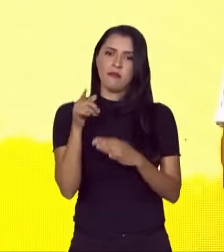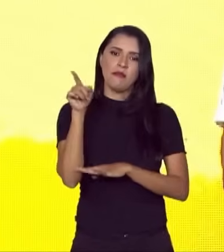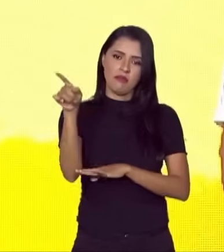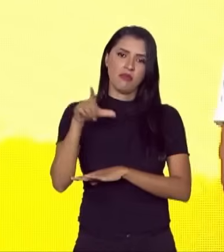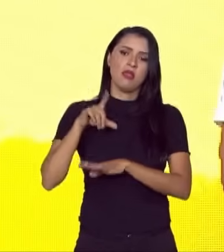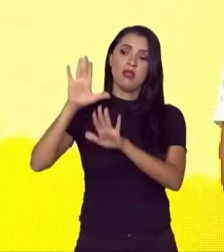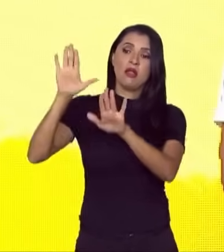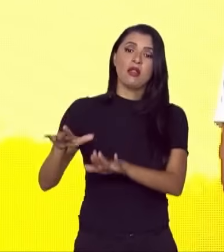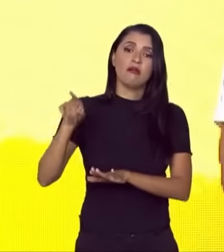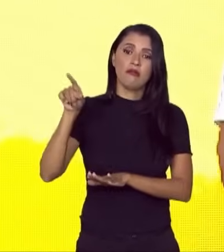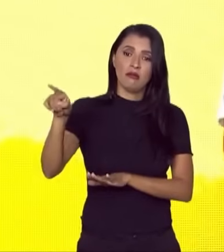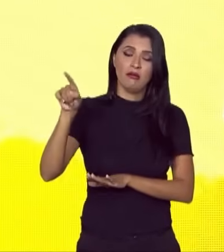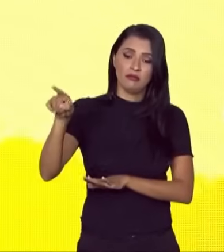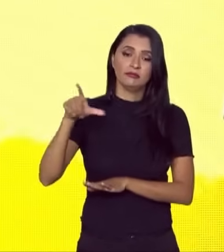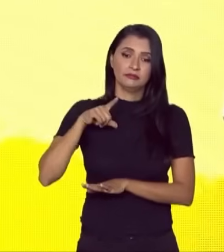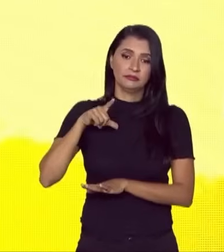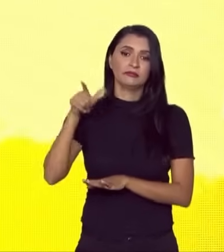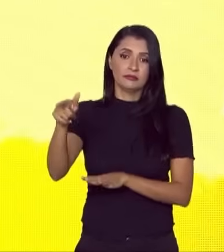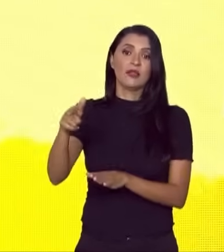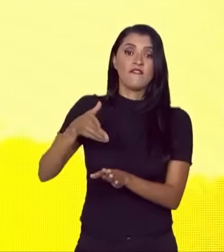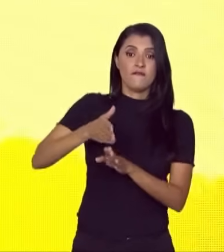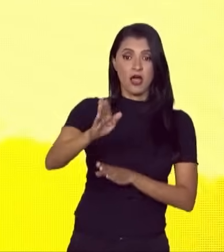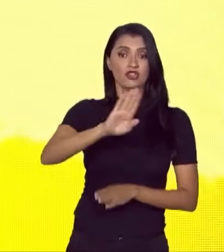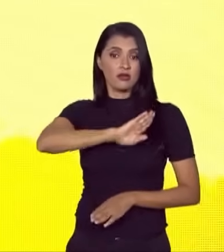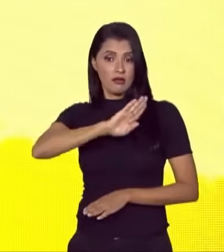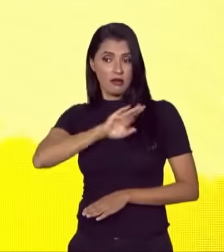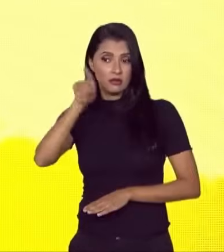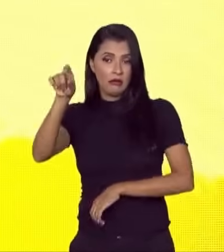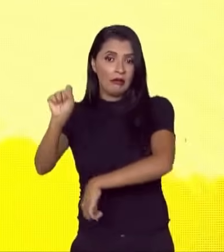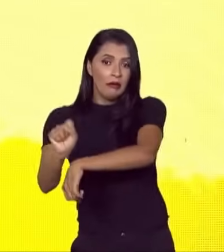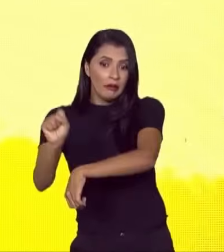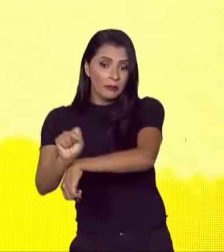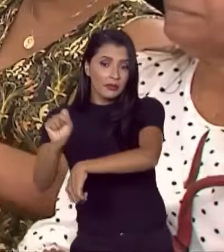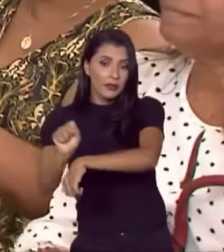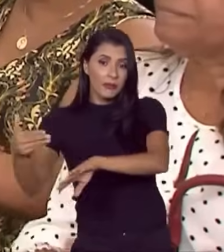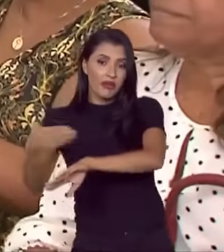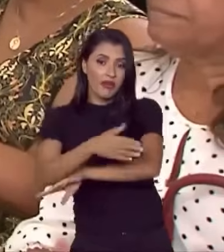estavam na faixa de Gaza.